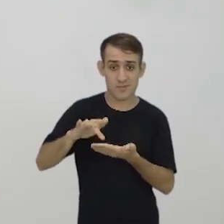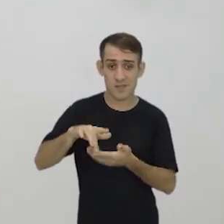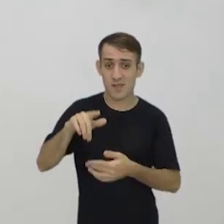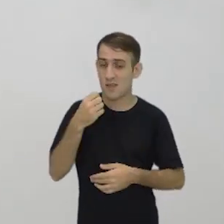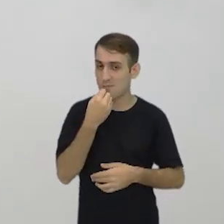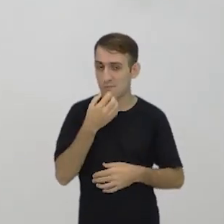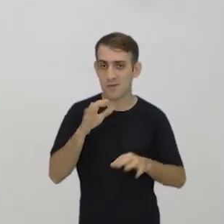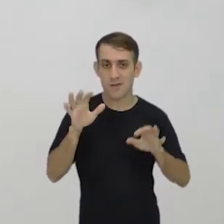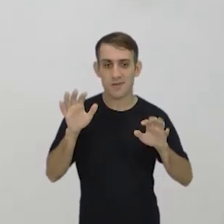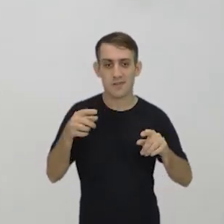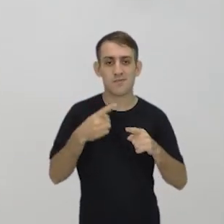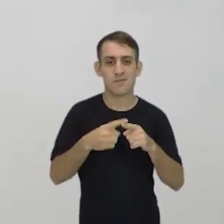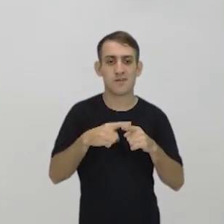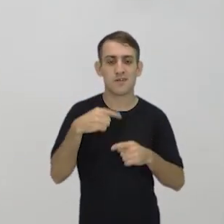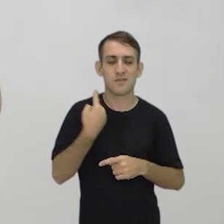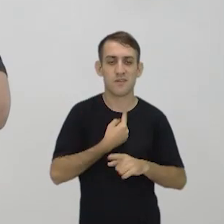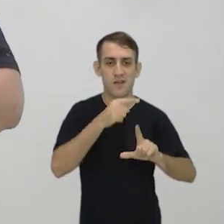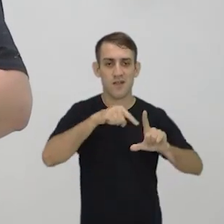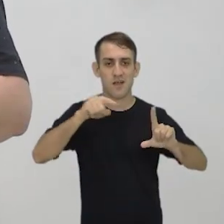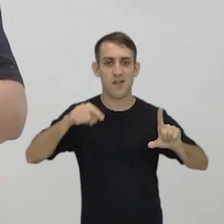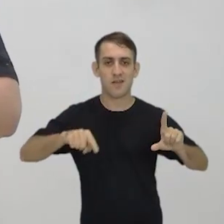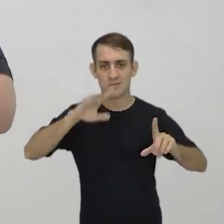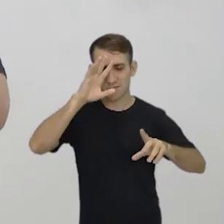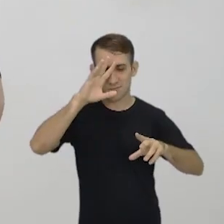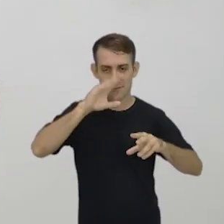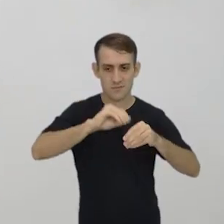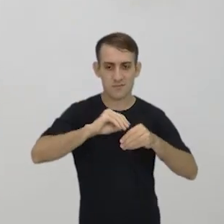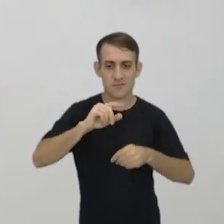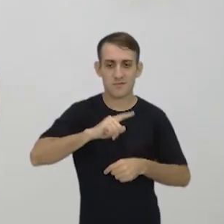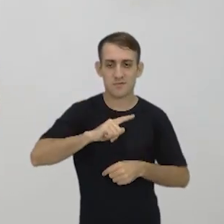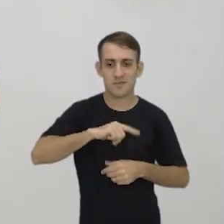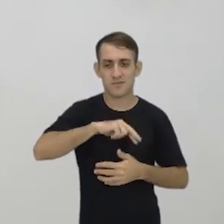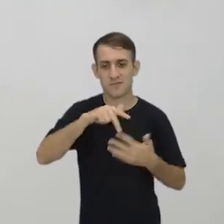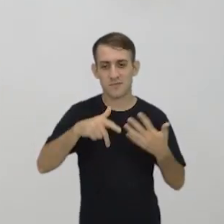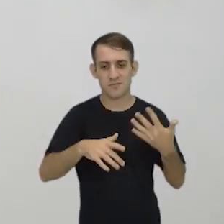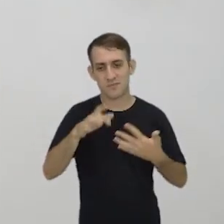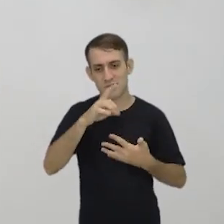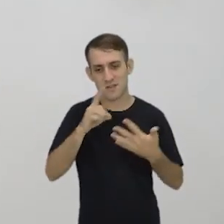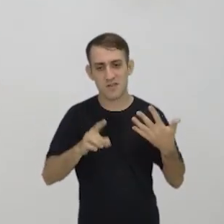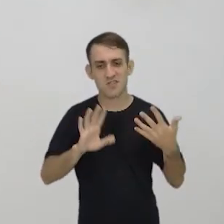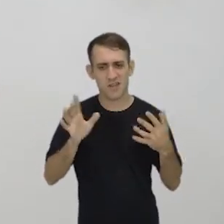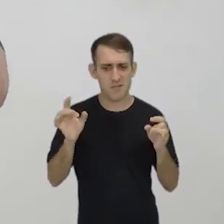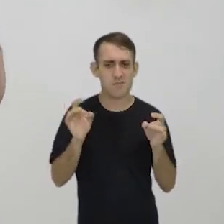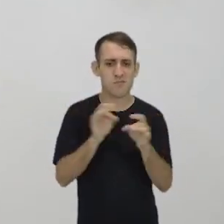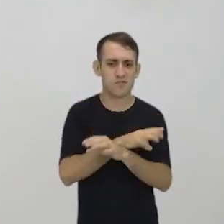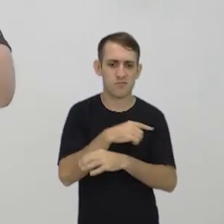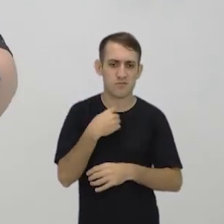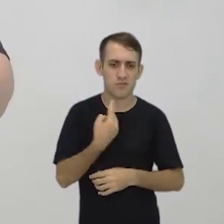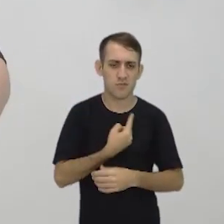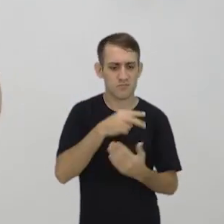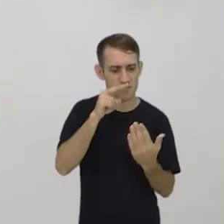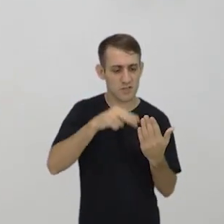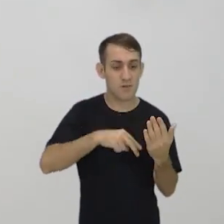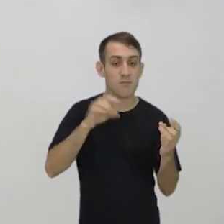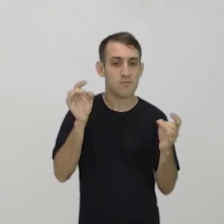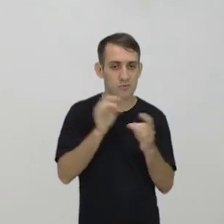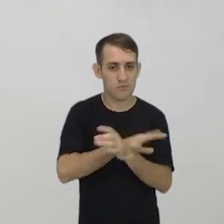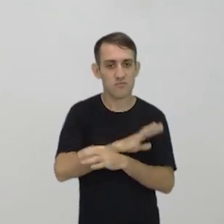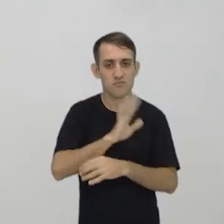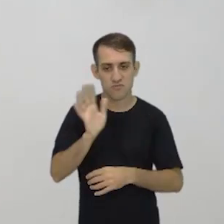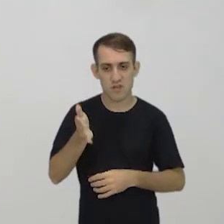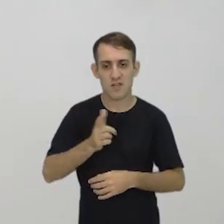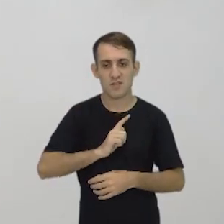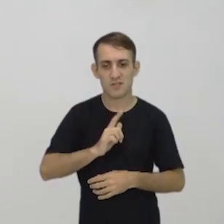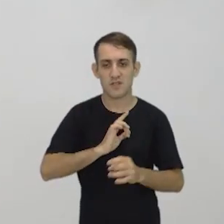nesse sentido, de manter as estatísticas ali e ter uma coleta de dados praticamente automática. Você acabou de ler, você já tem todos os dados